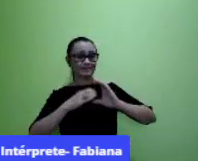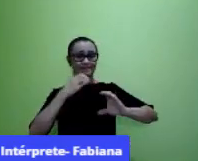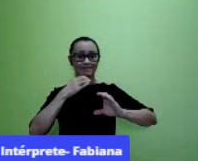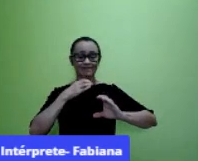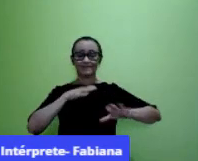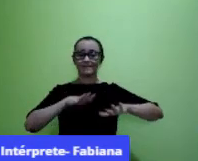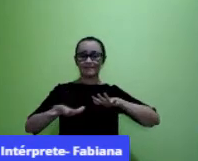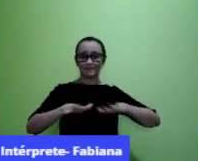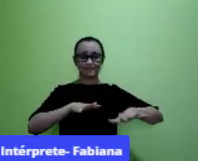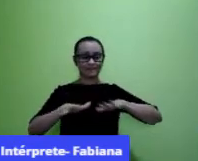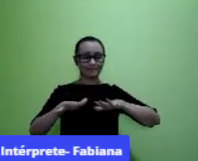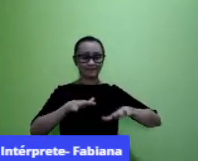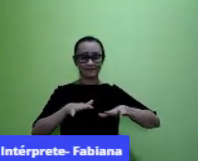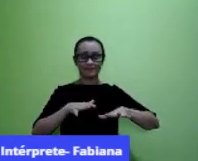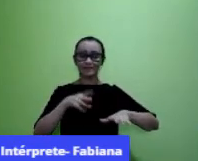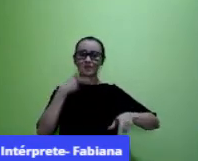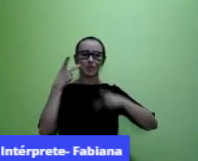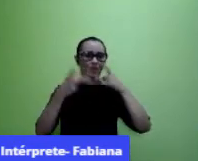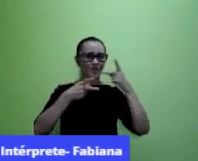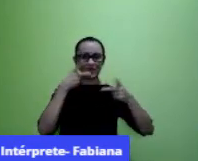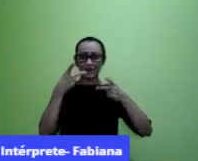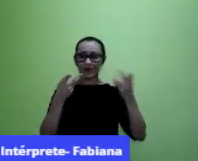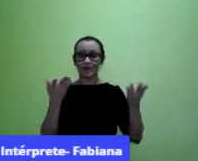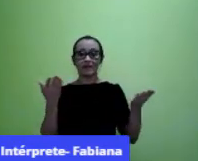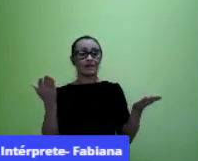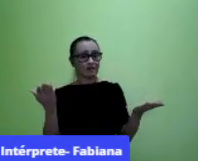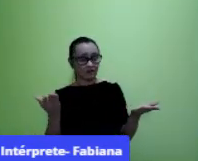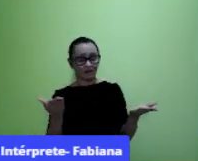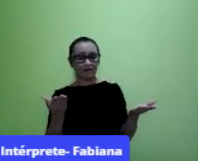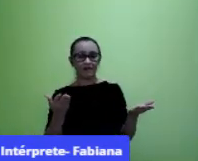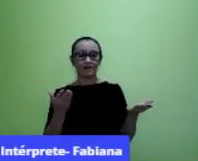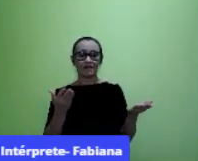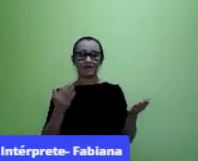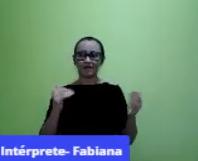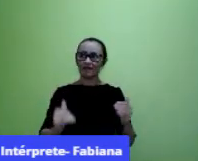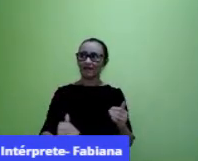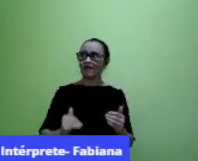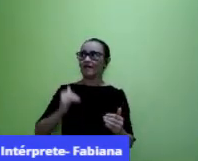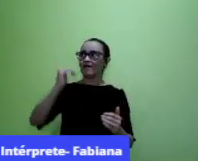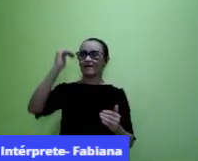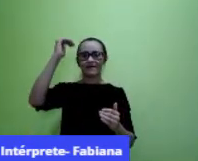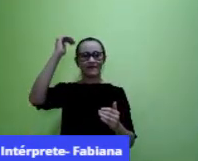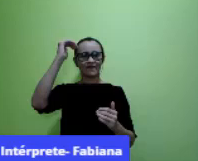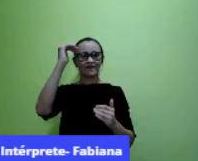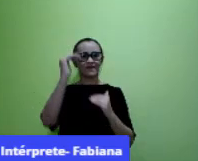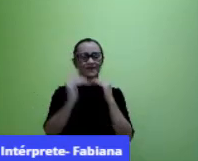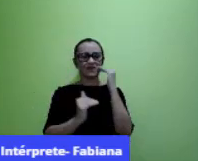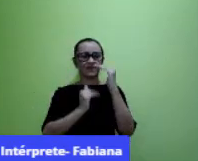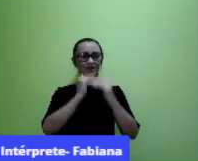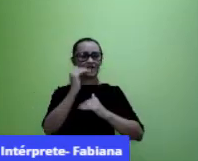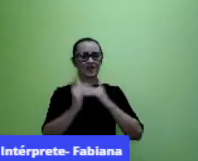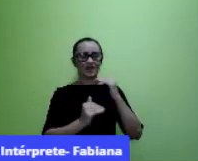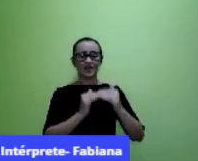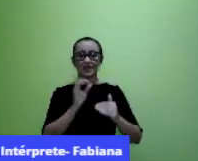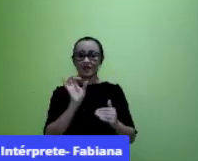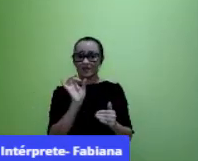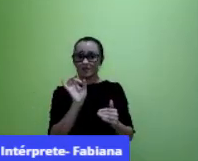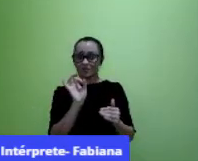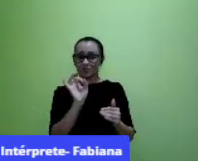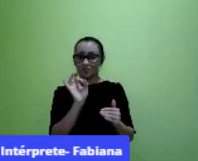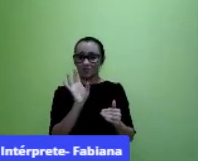ela repete a música. Olha a progressão que essa criança teve. De só fazer o gesto com a